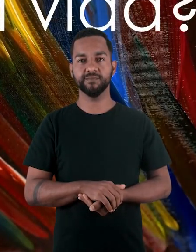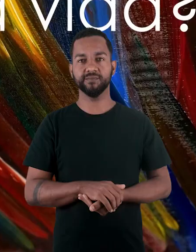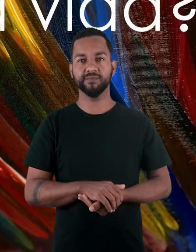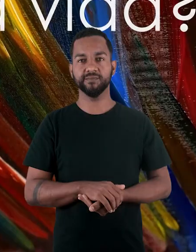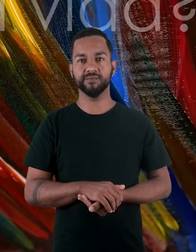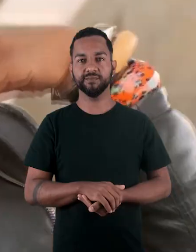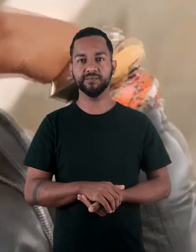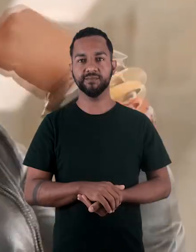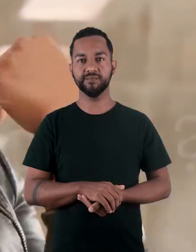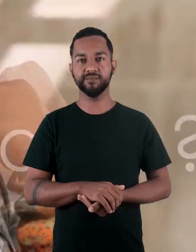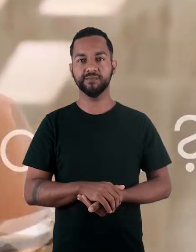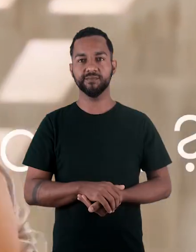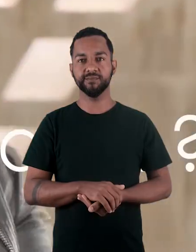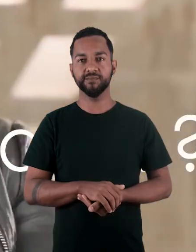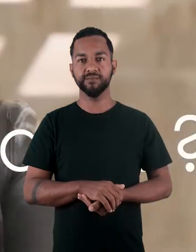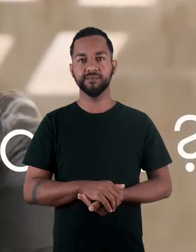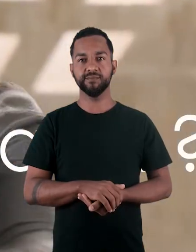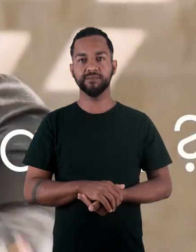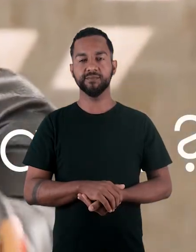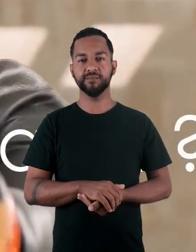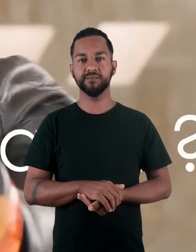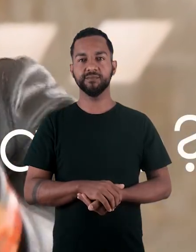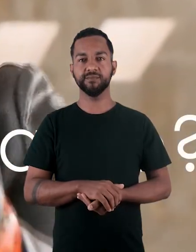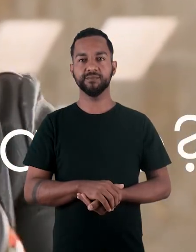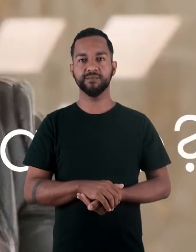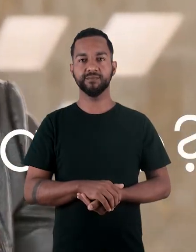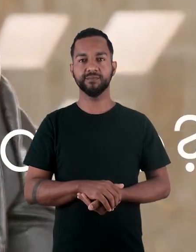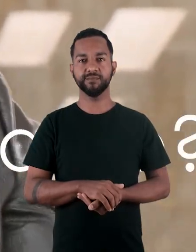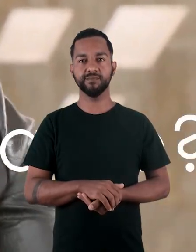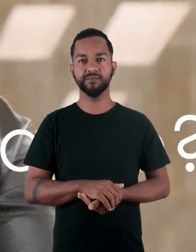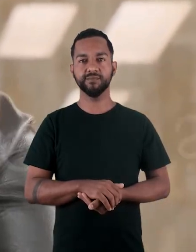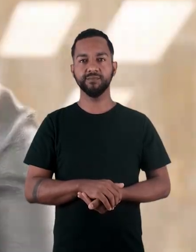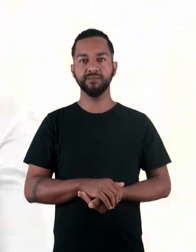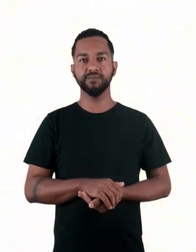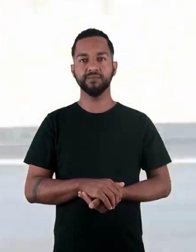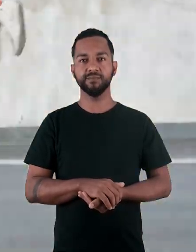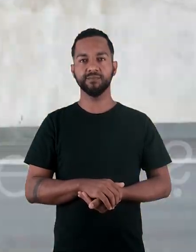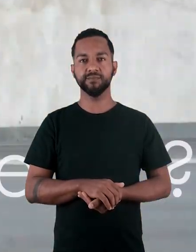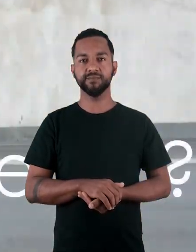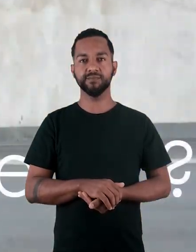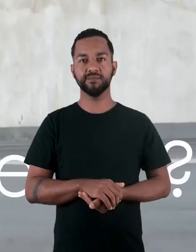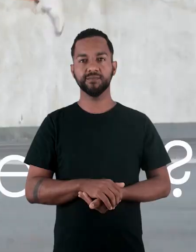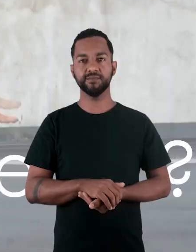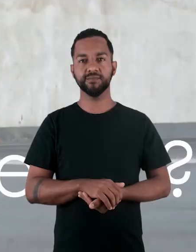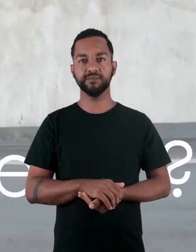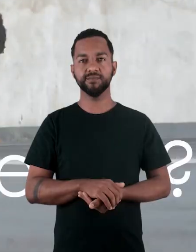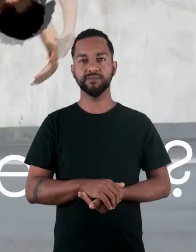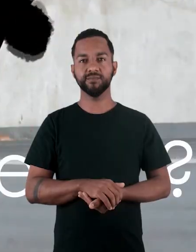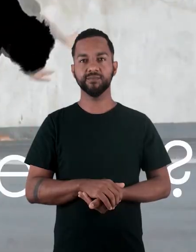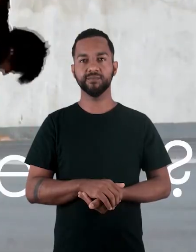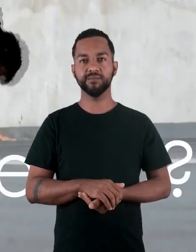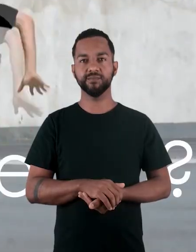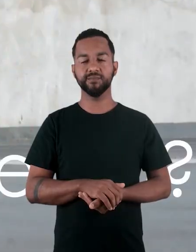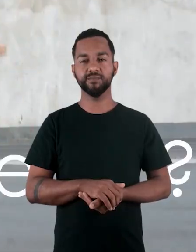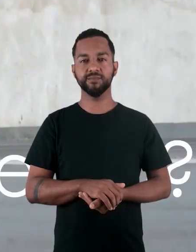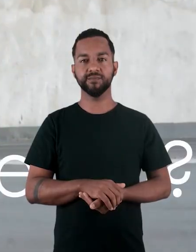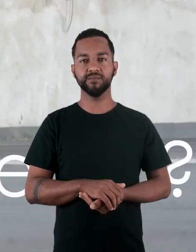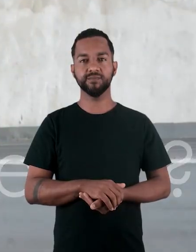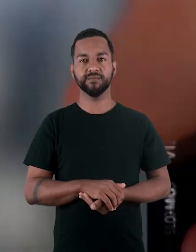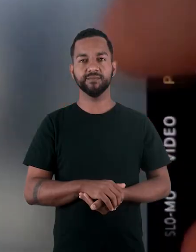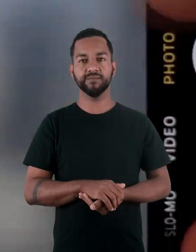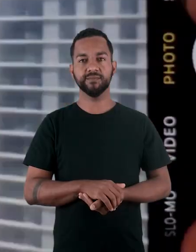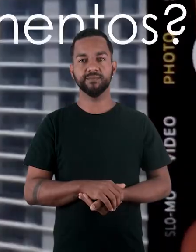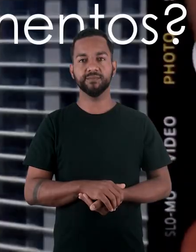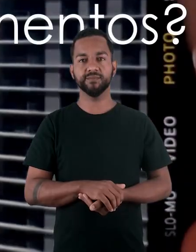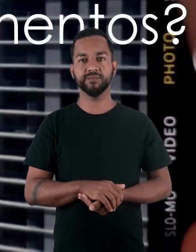colorido. Arte é dar cor à vida? Mulher negra dança. Arte é expressar-se? Homem dança break. Arte é